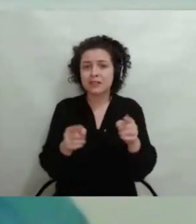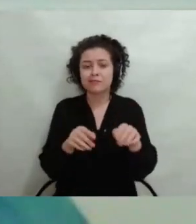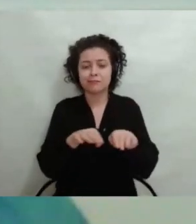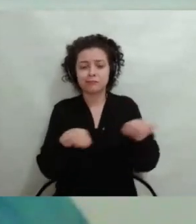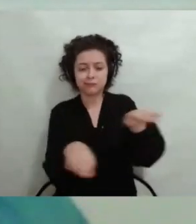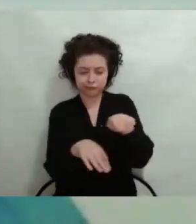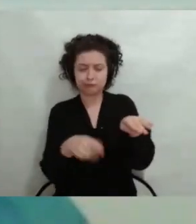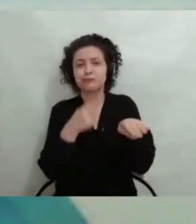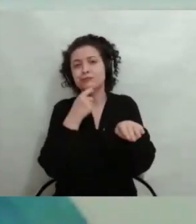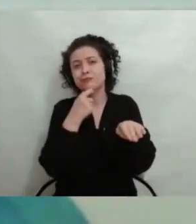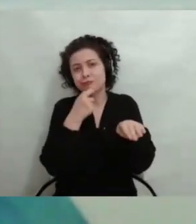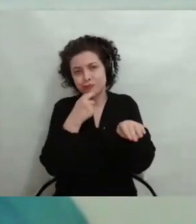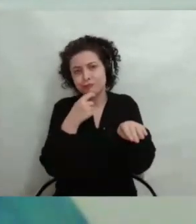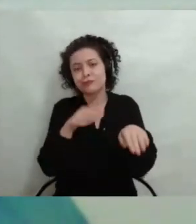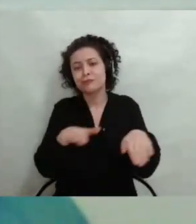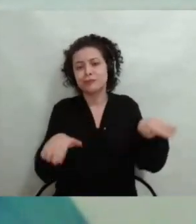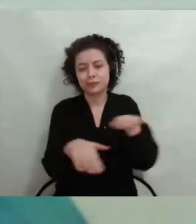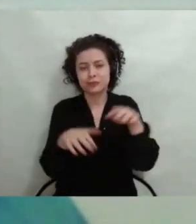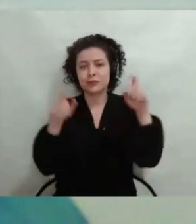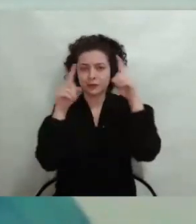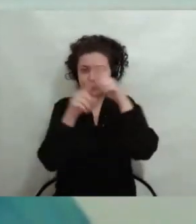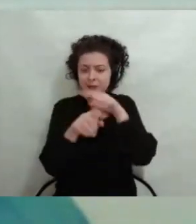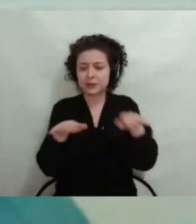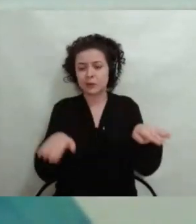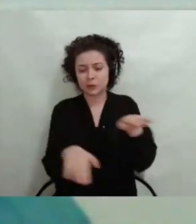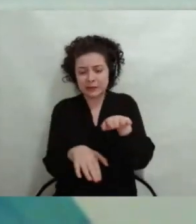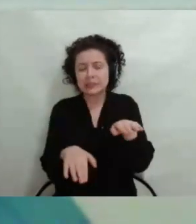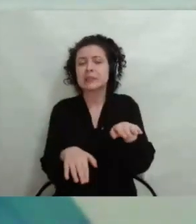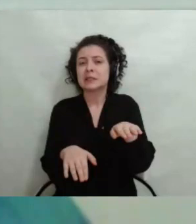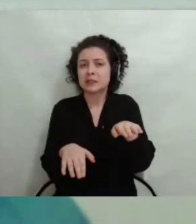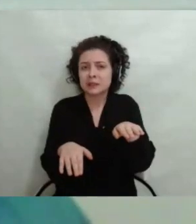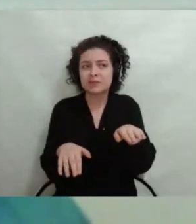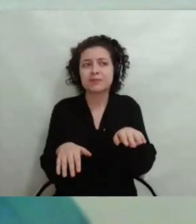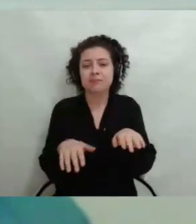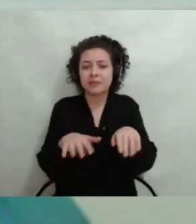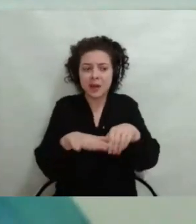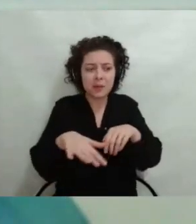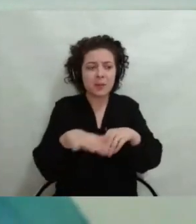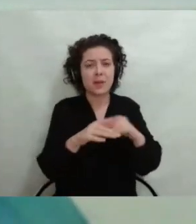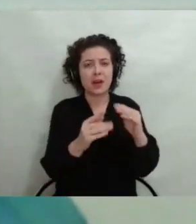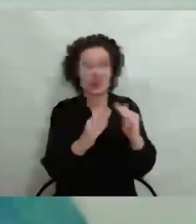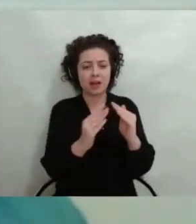de conseguir uma adesão maior da população